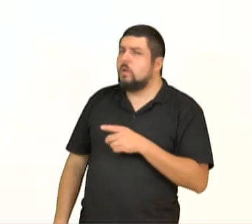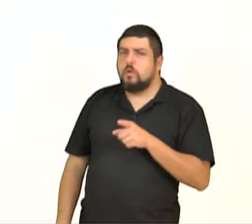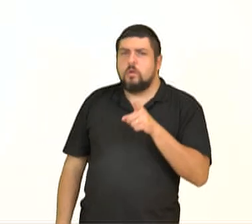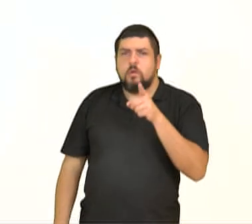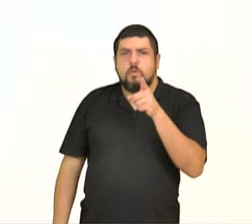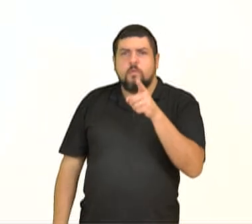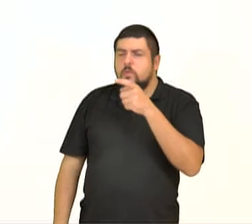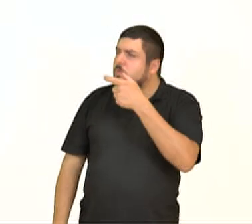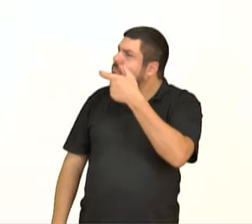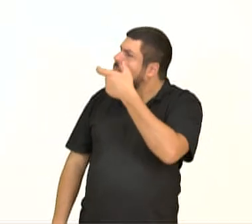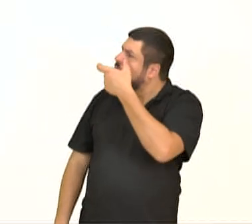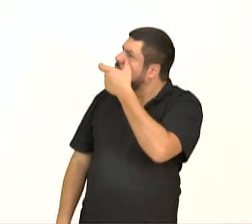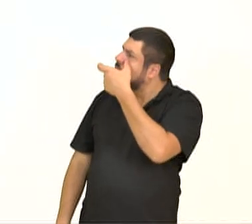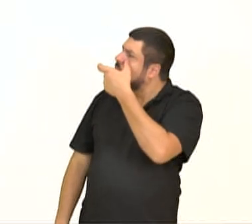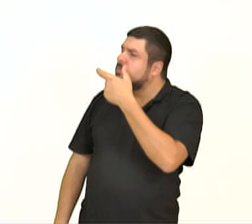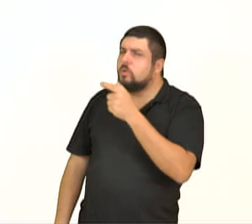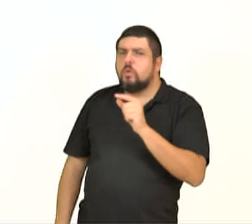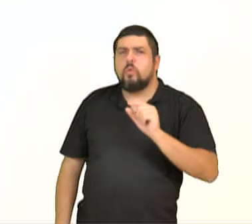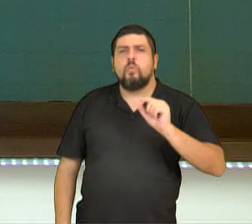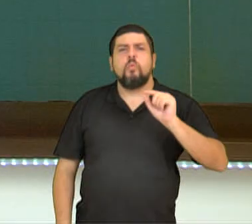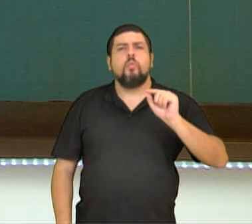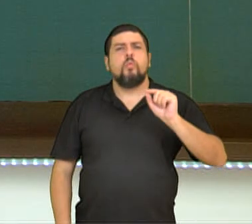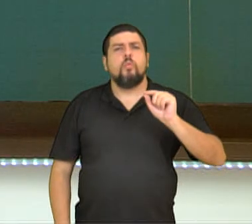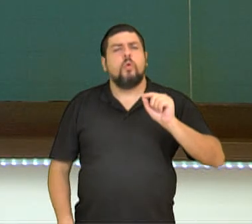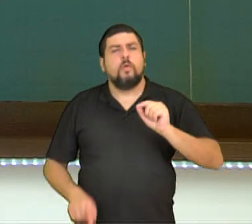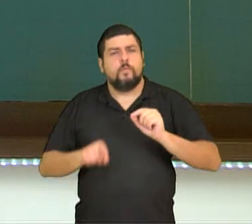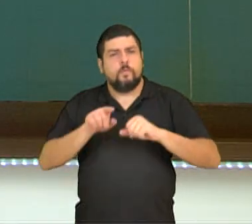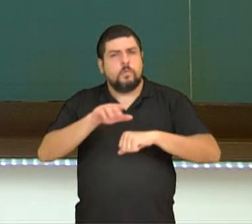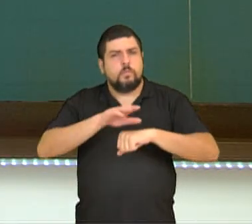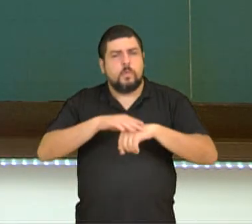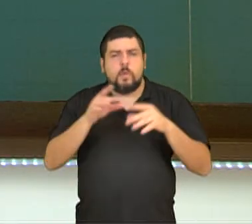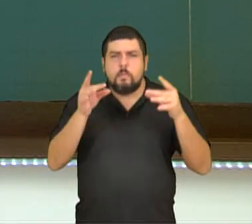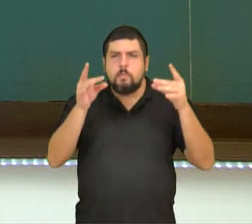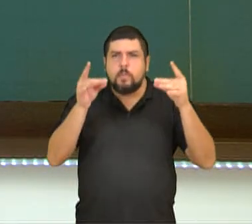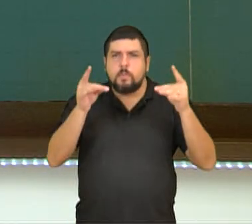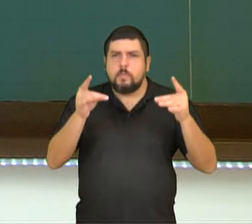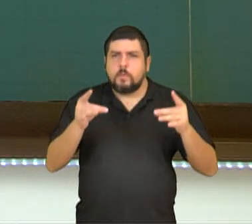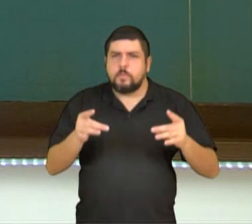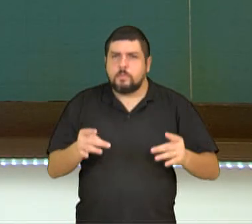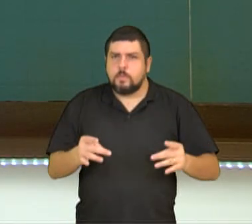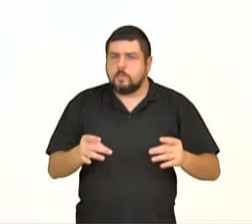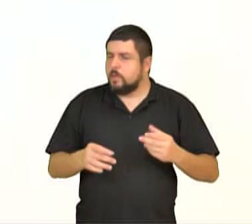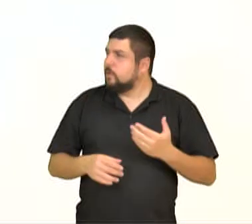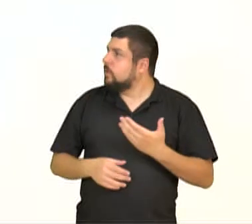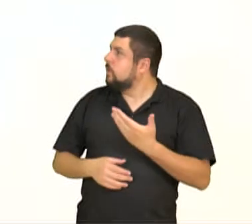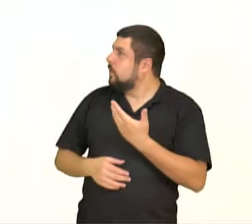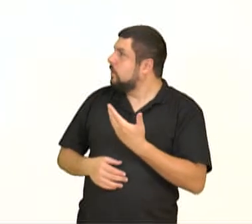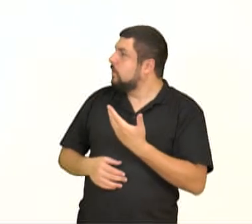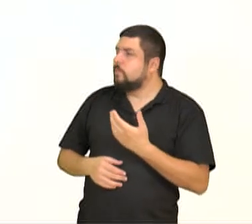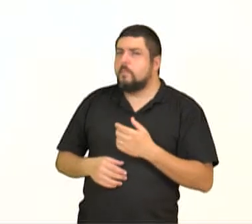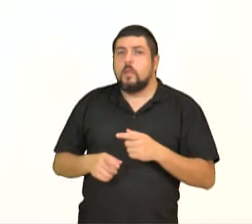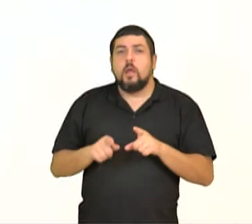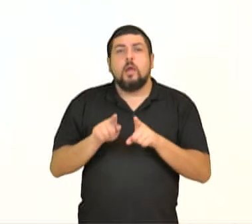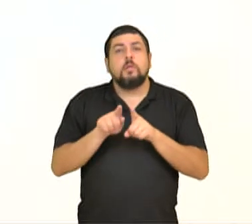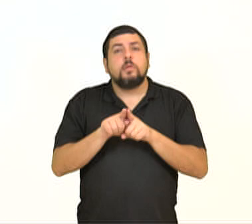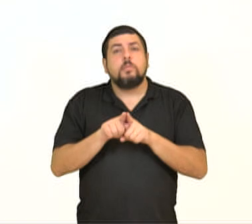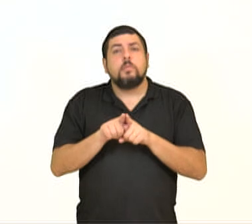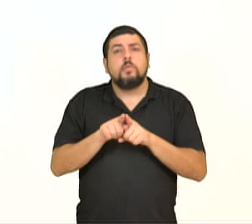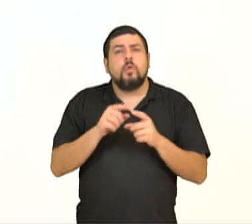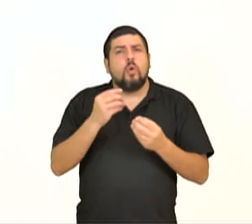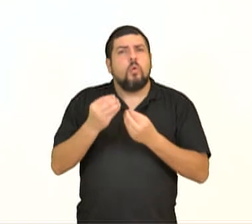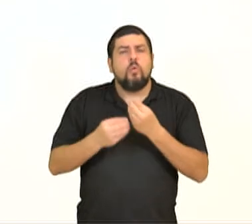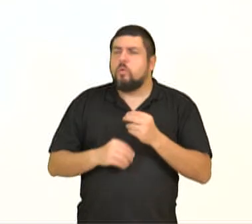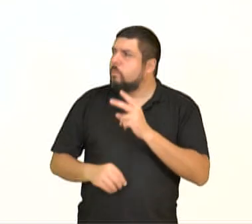vocês vão descrever os elementos da linguagem não verbal presente nessa charge e o que pode provocar o humor